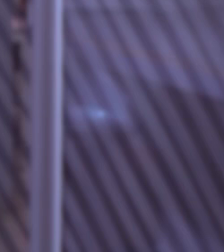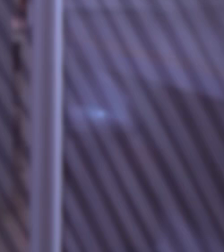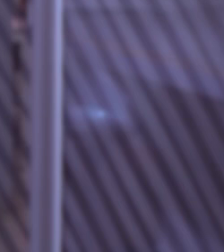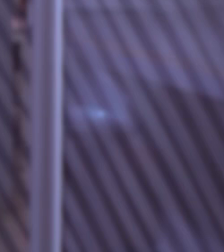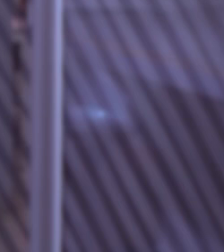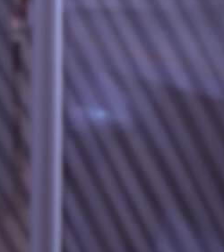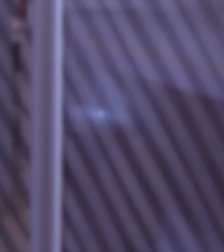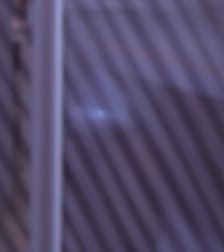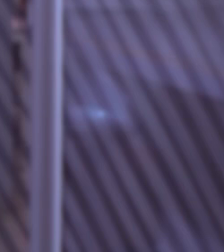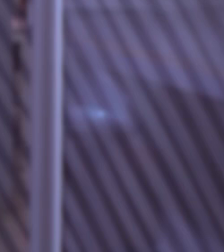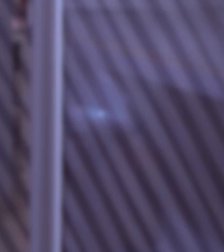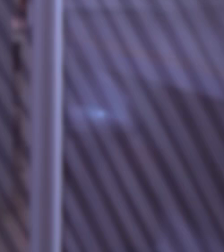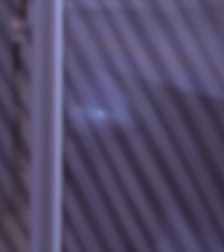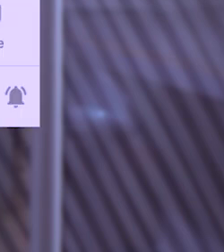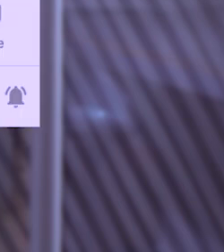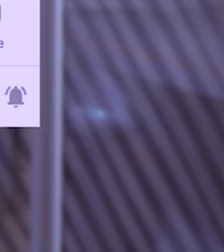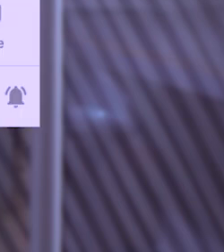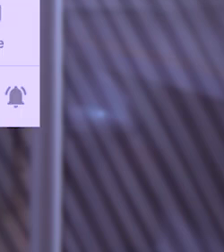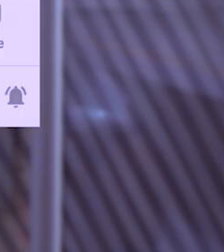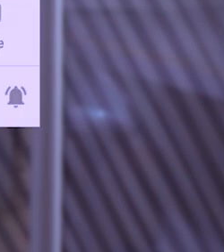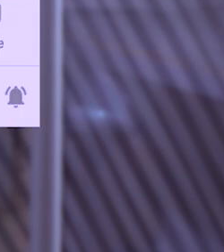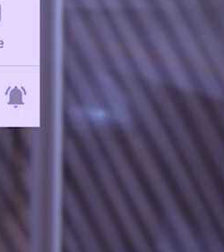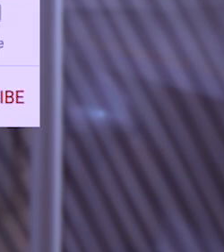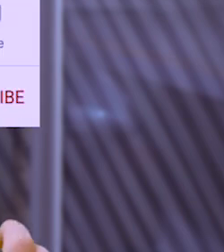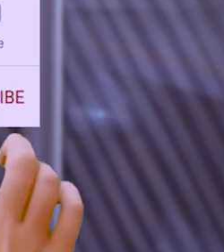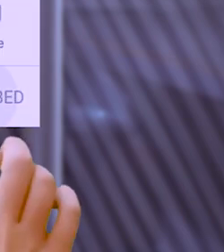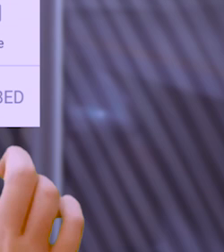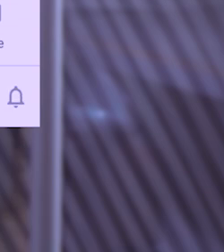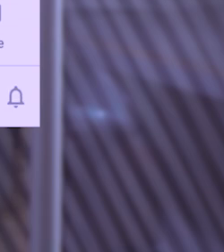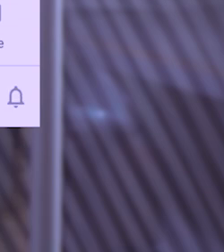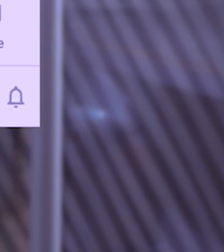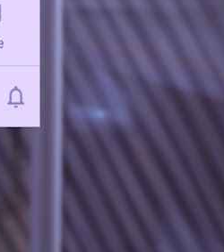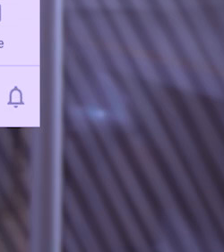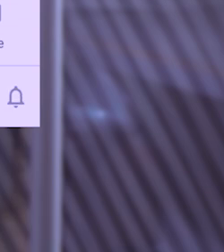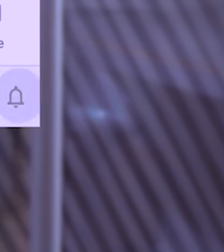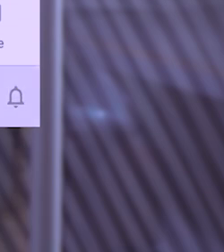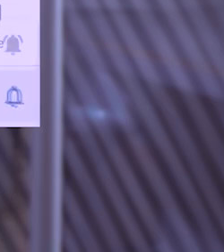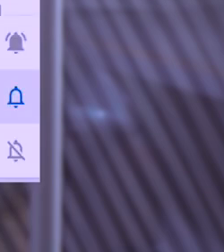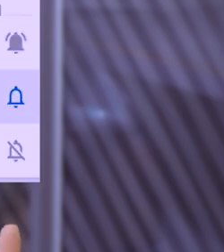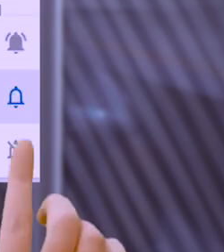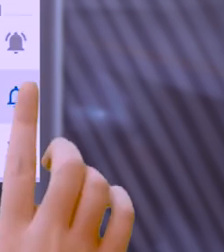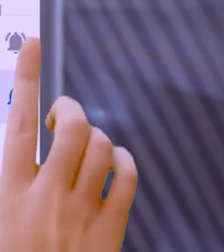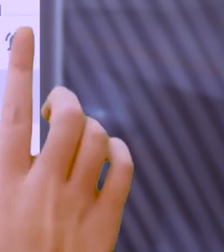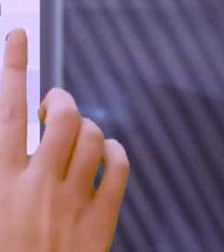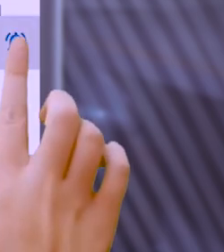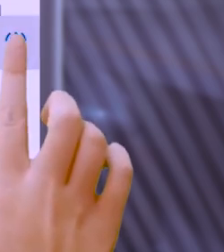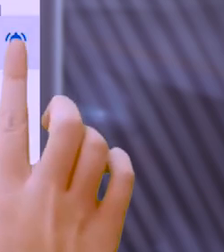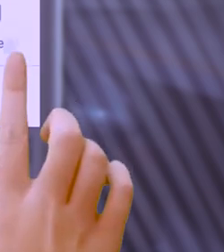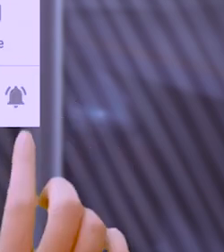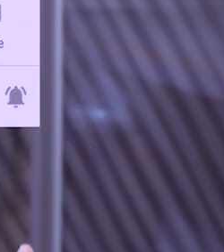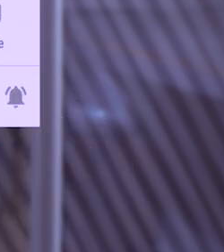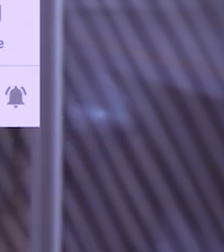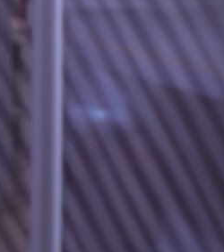Para obter mais informações, não se esqueça de curtir e subscrever no canal social media Gemen TV e clique também no botão